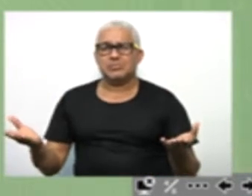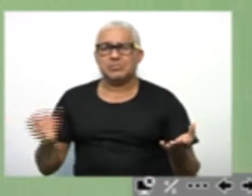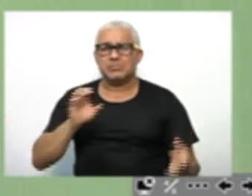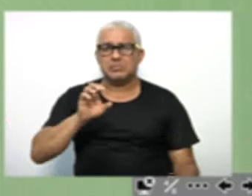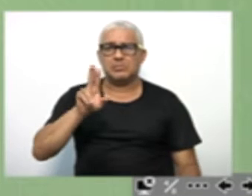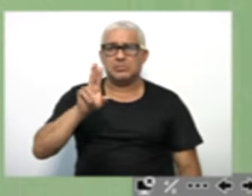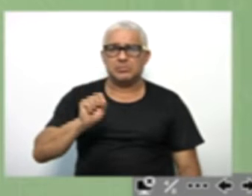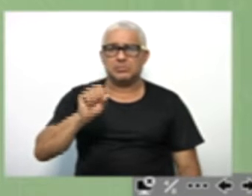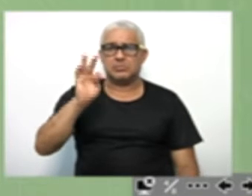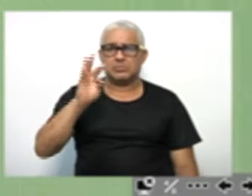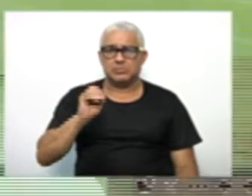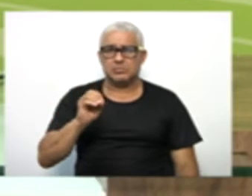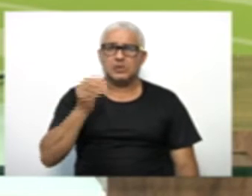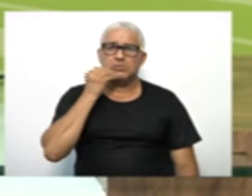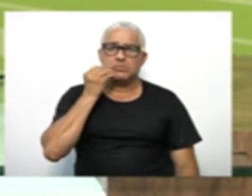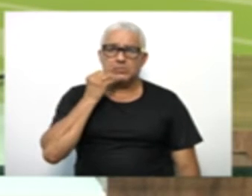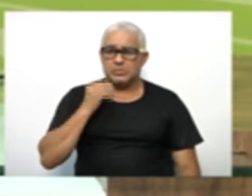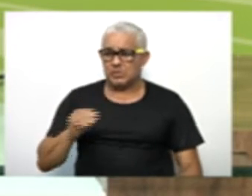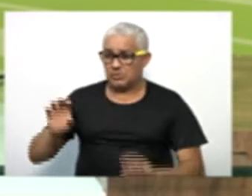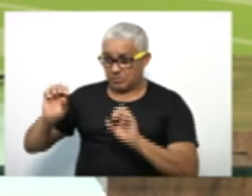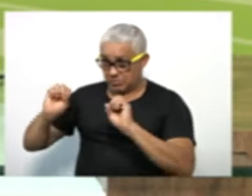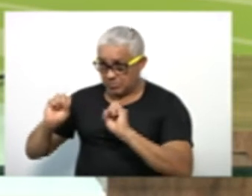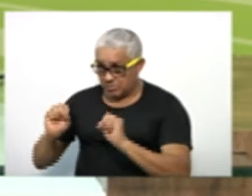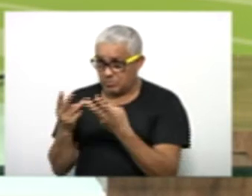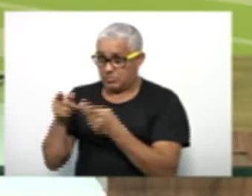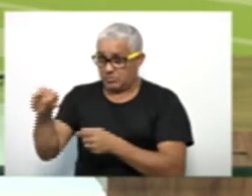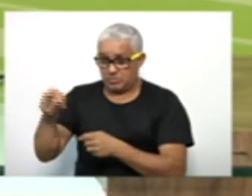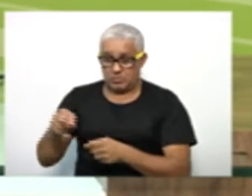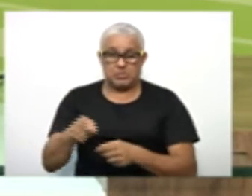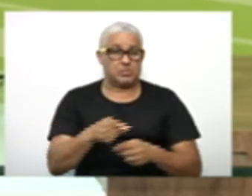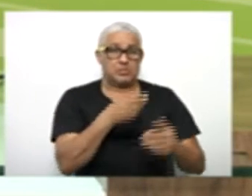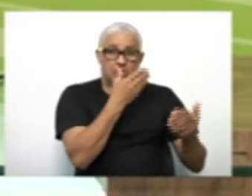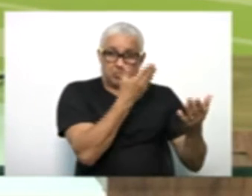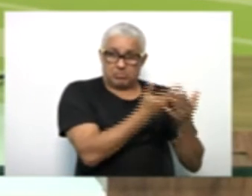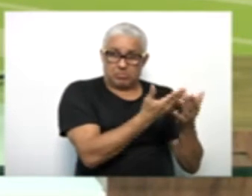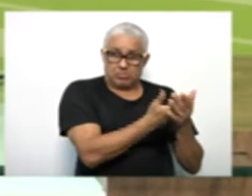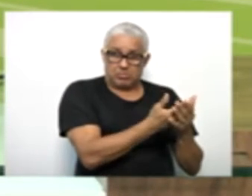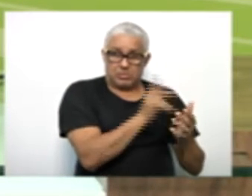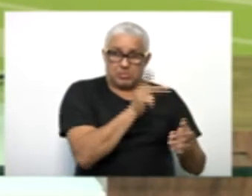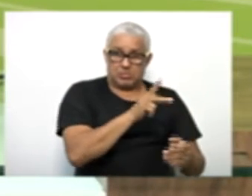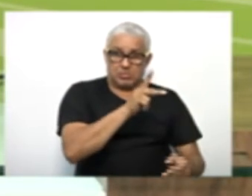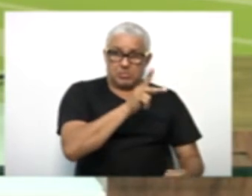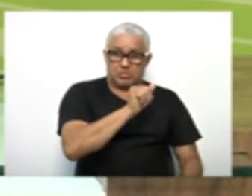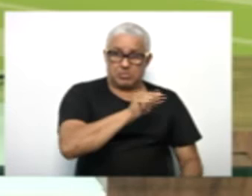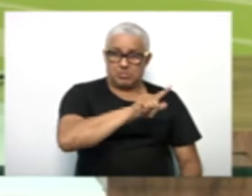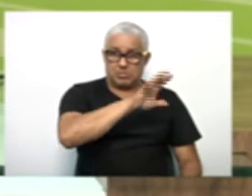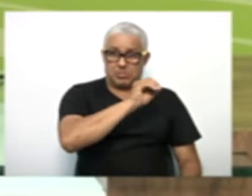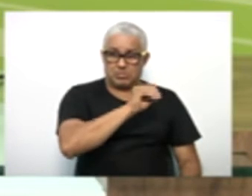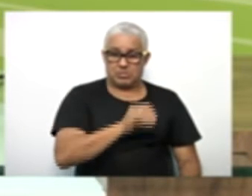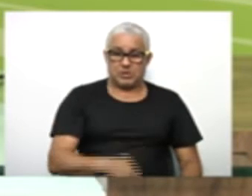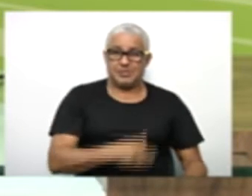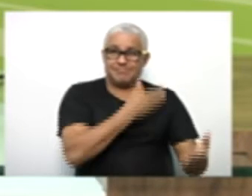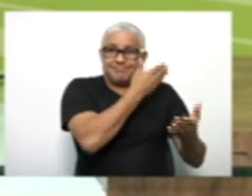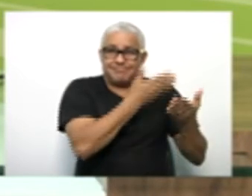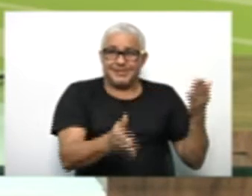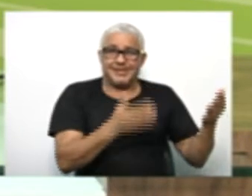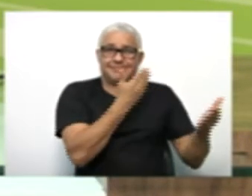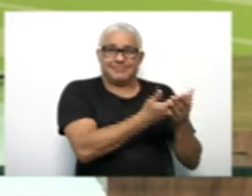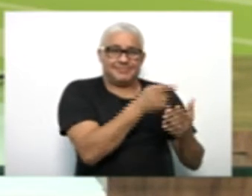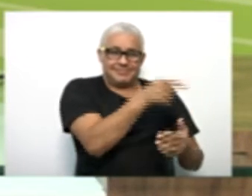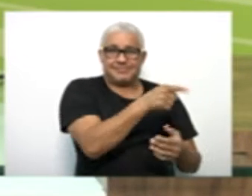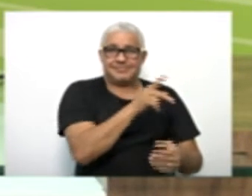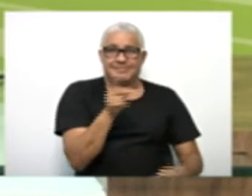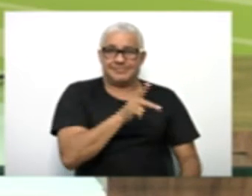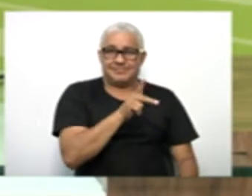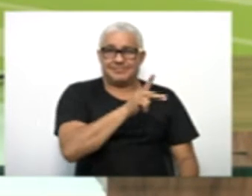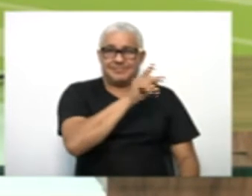professor? Entre esse show e a aula do professor Paulo, vai ter um custo bem elevado, né? Ou seja, perder a aula do professor Paulo,